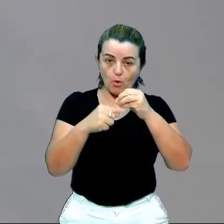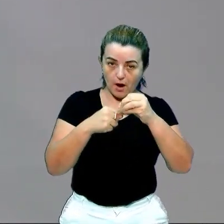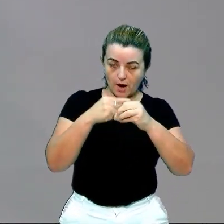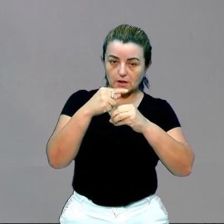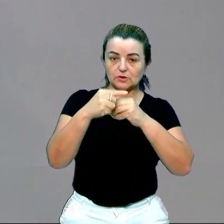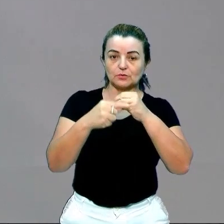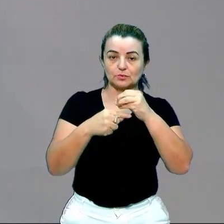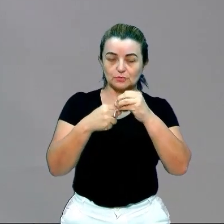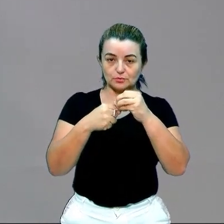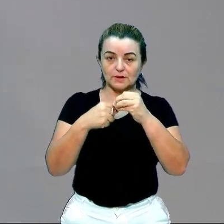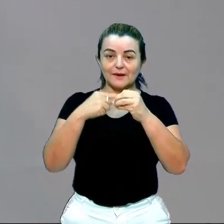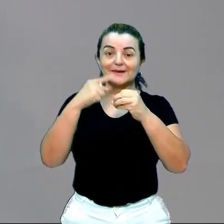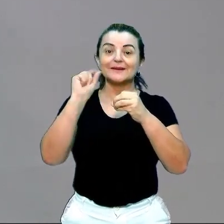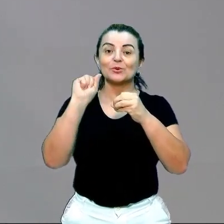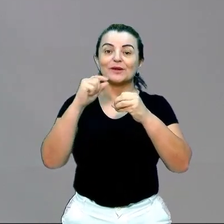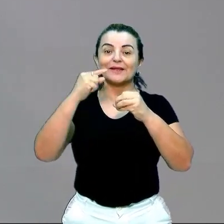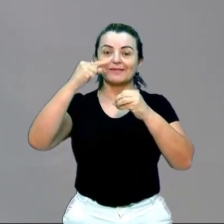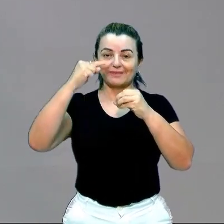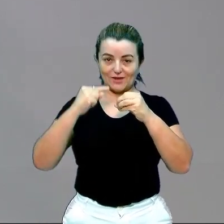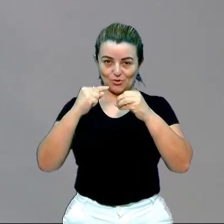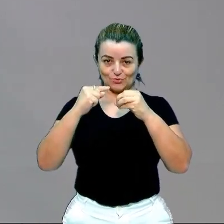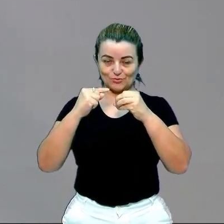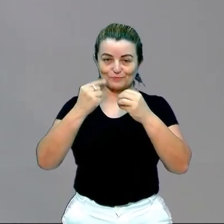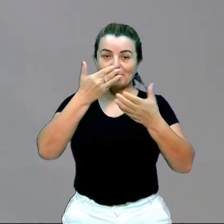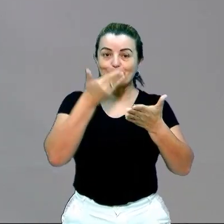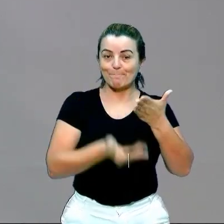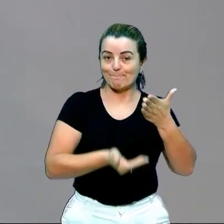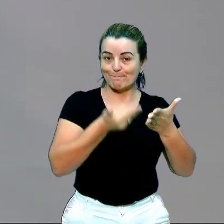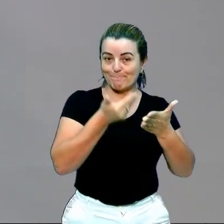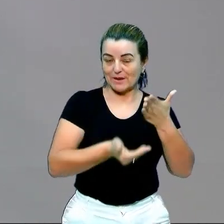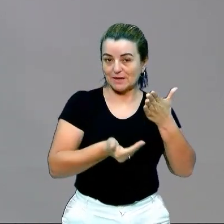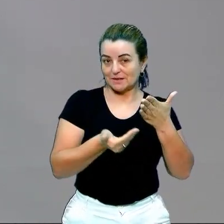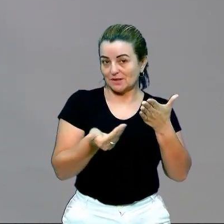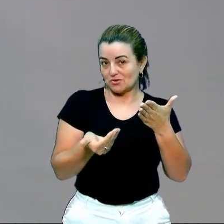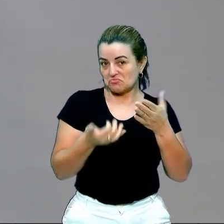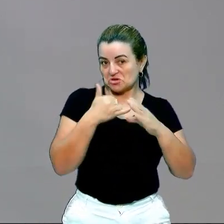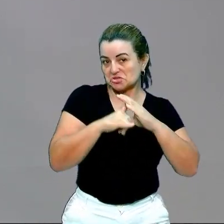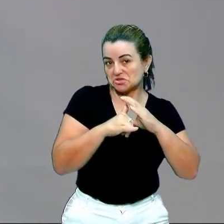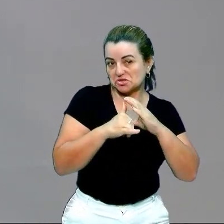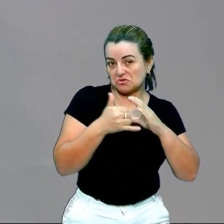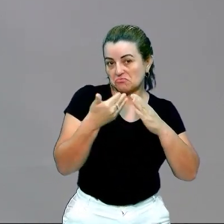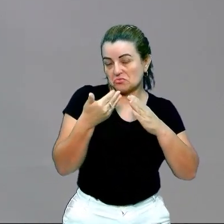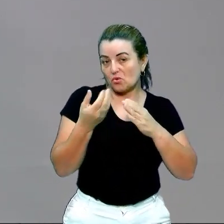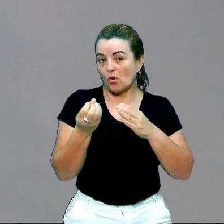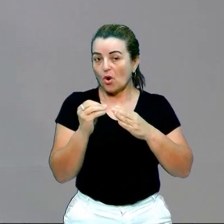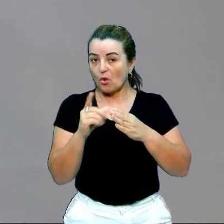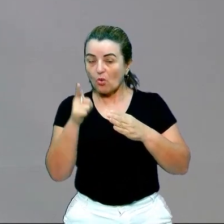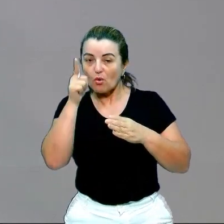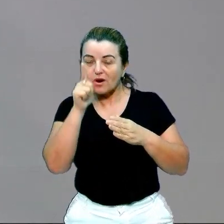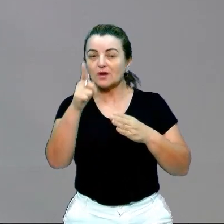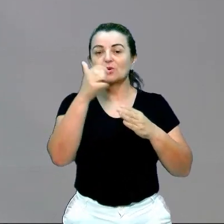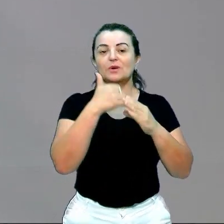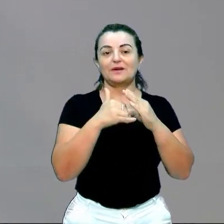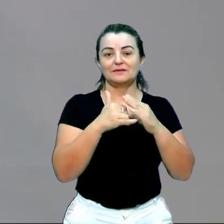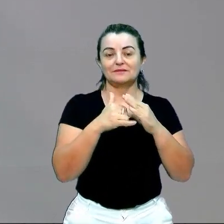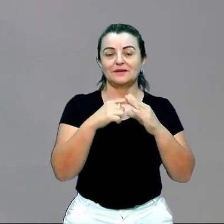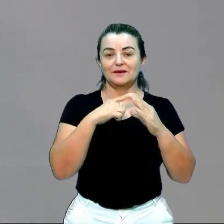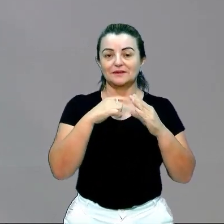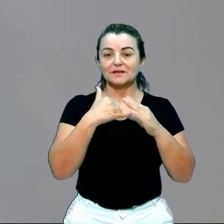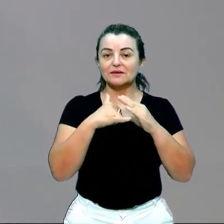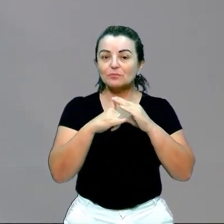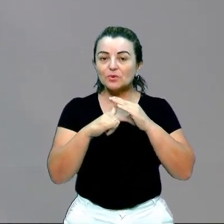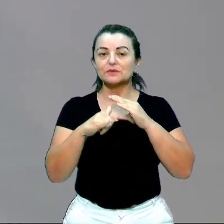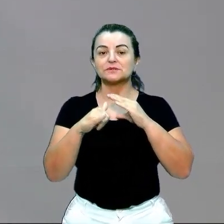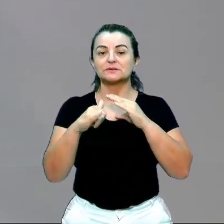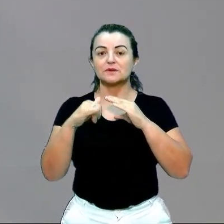que ele era neutro, ele perdeu ou ganhou elétron, e aí ele transformou-se em cargas,